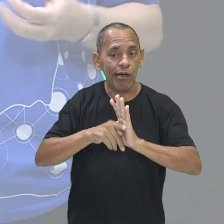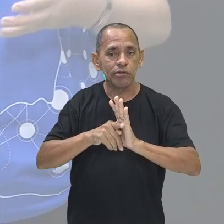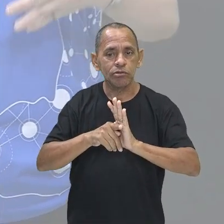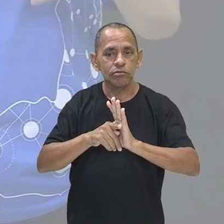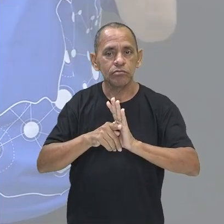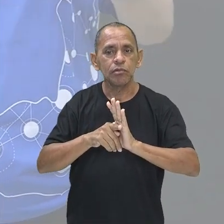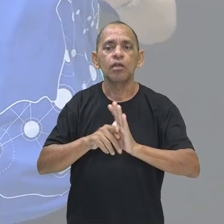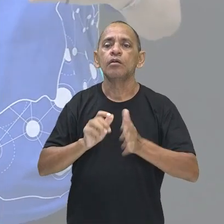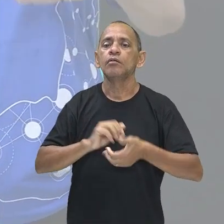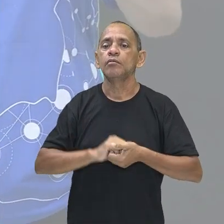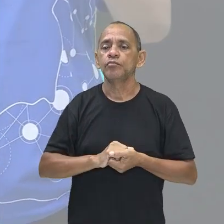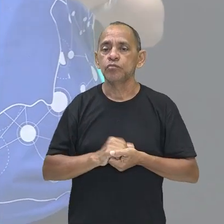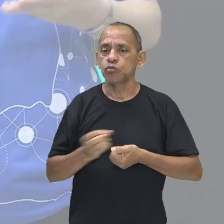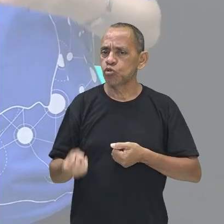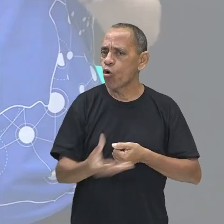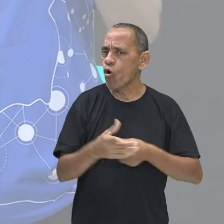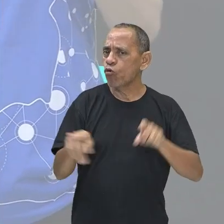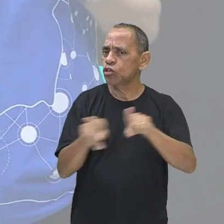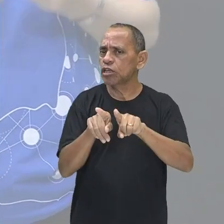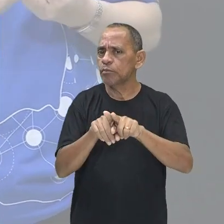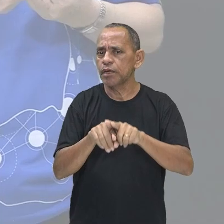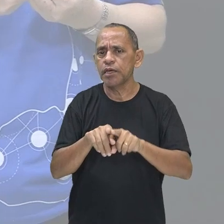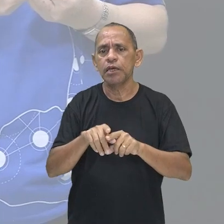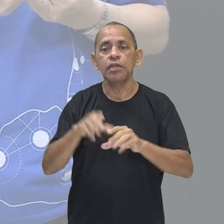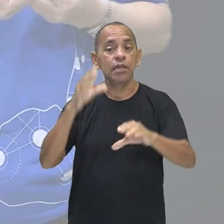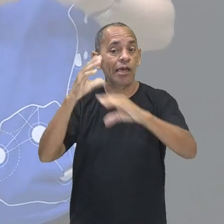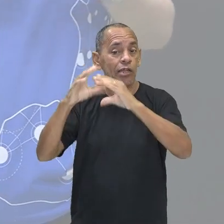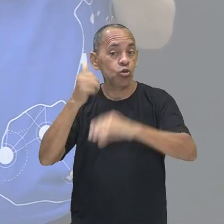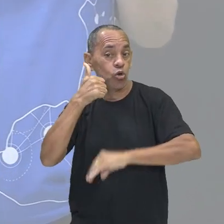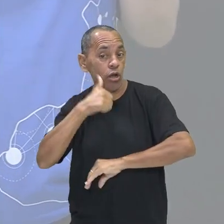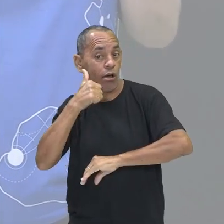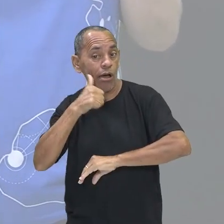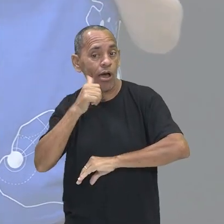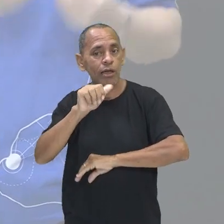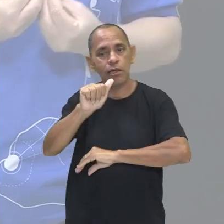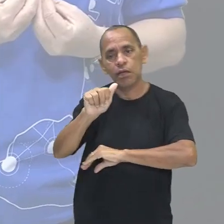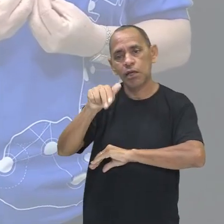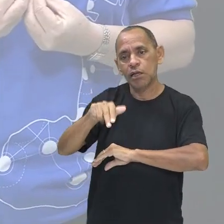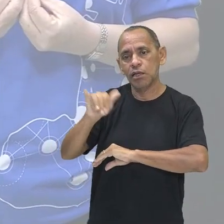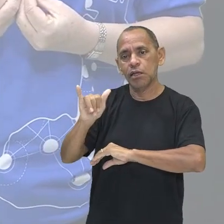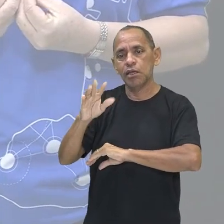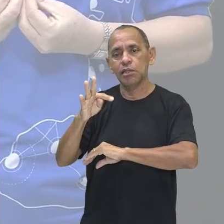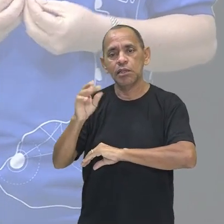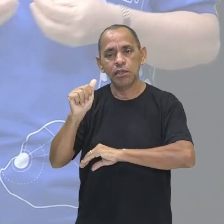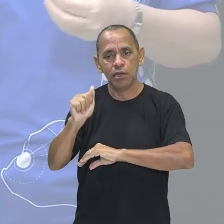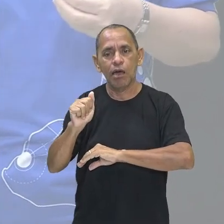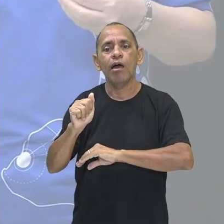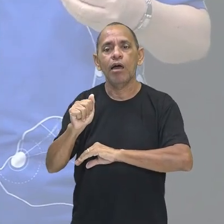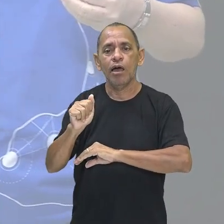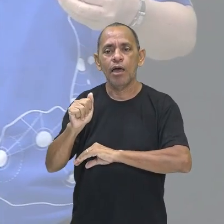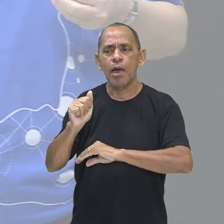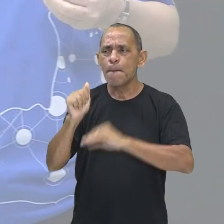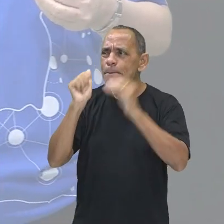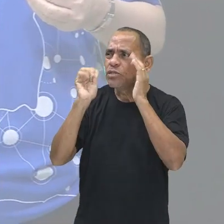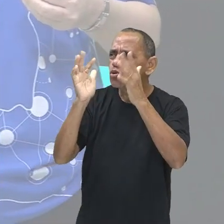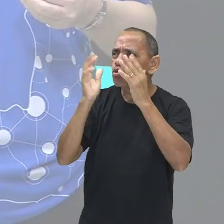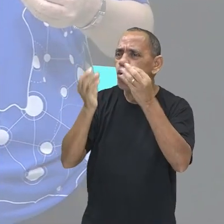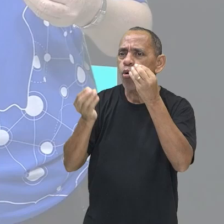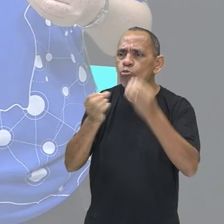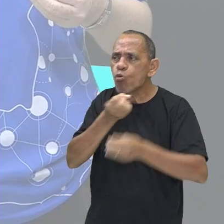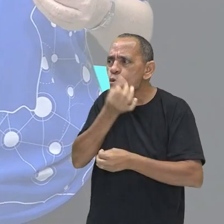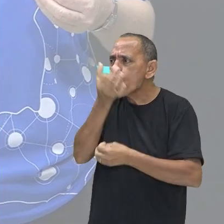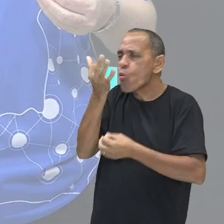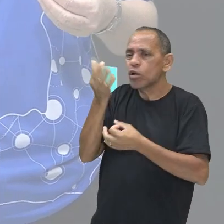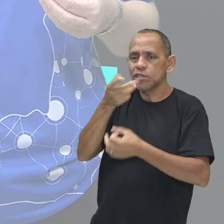pensou quantas pessoas vão, né, pegam a versão da Garota de Ipanema e dão uma